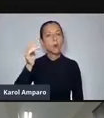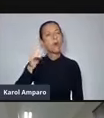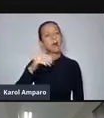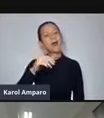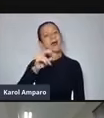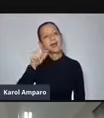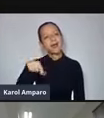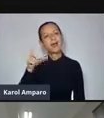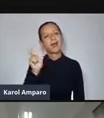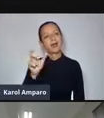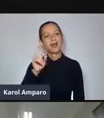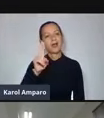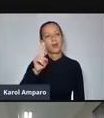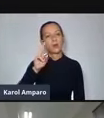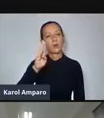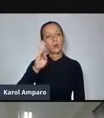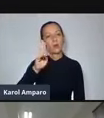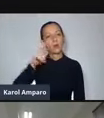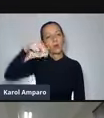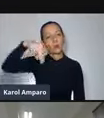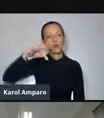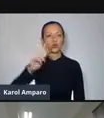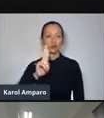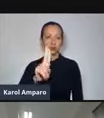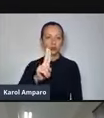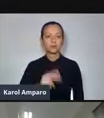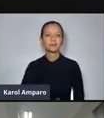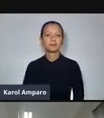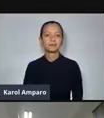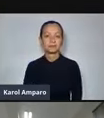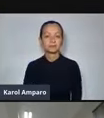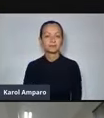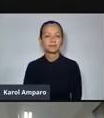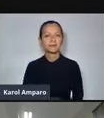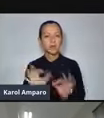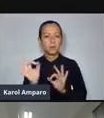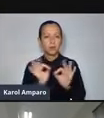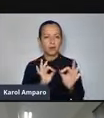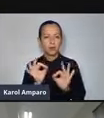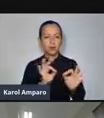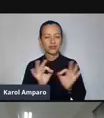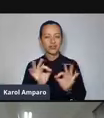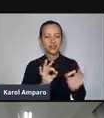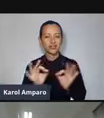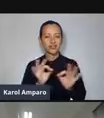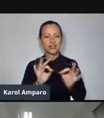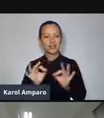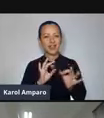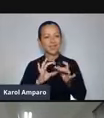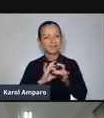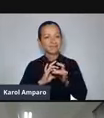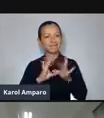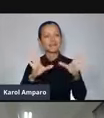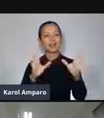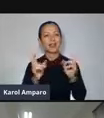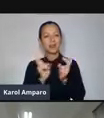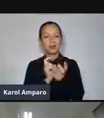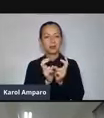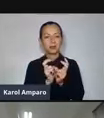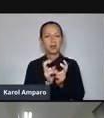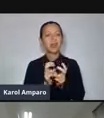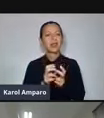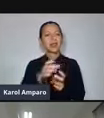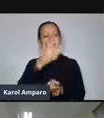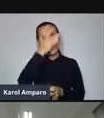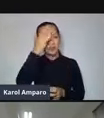né? Diversos lugares direitinho. A nossa projeto de liberdade de capoeira aqui, tem meninos do Peru, tem meninos da Argentina e tudo mais.